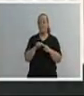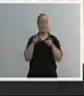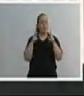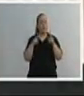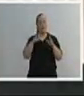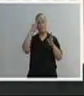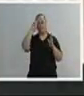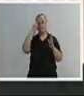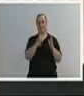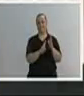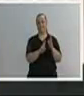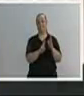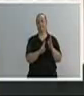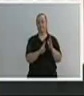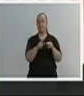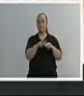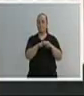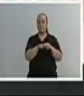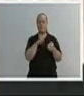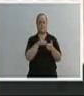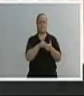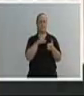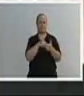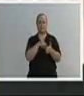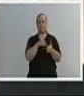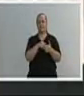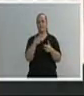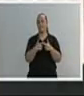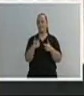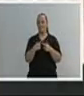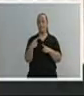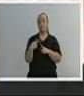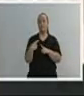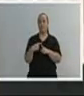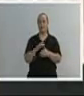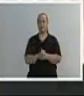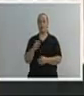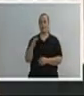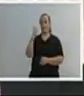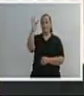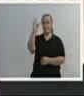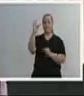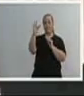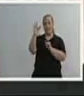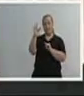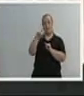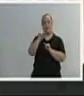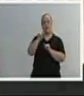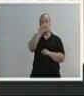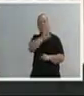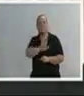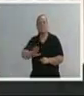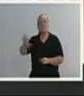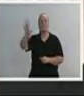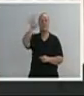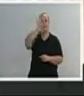acaba atravancando todo o processo, porque as normas federais, elas são de caráter genérico,